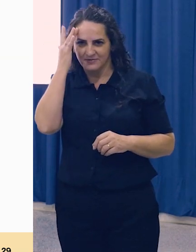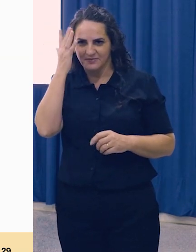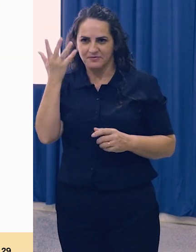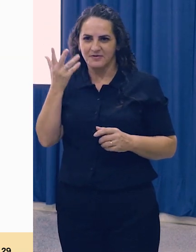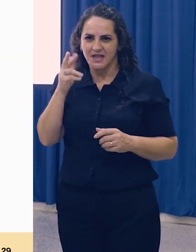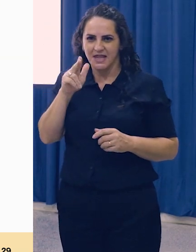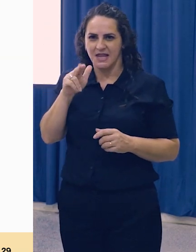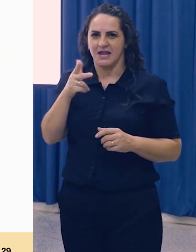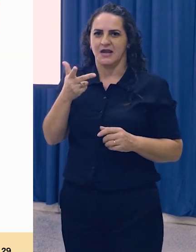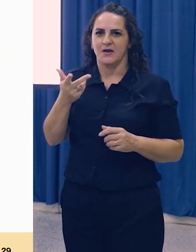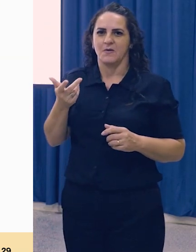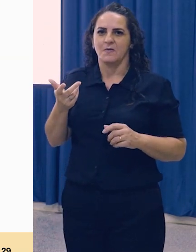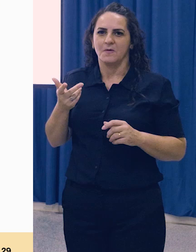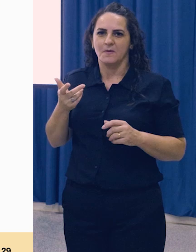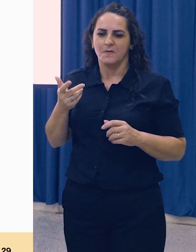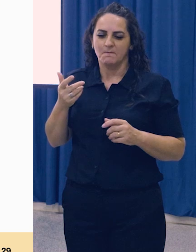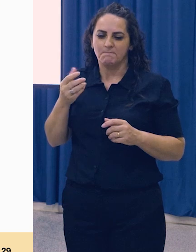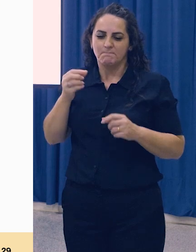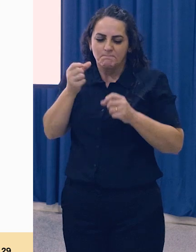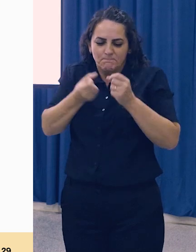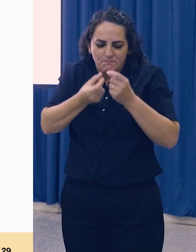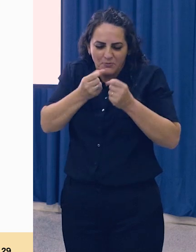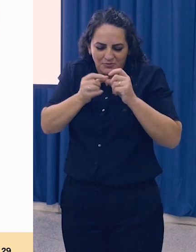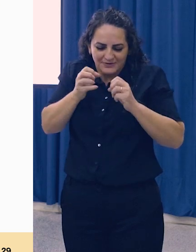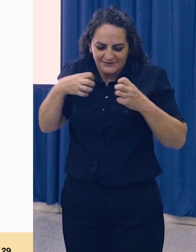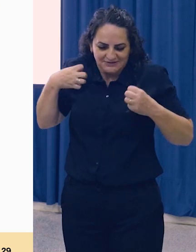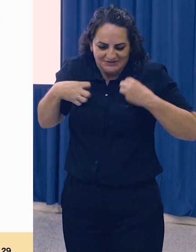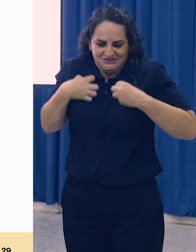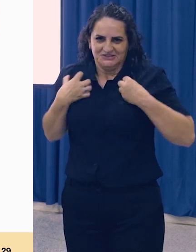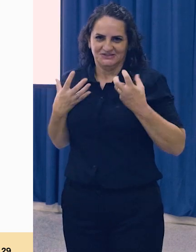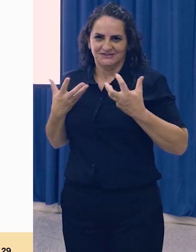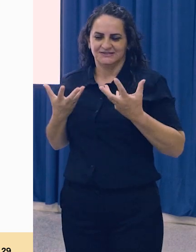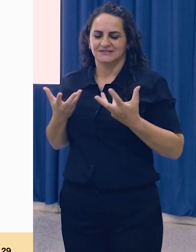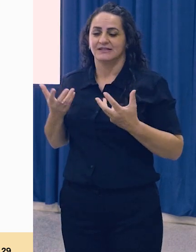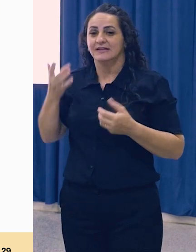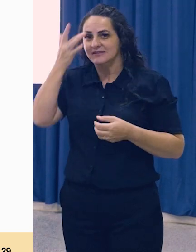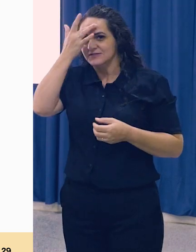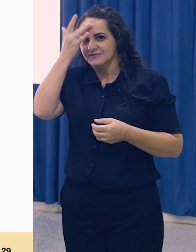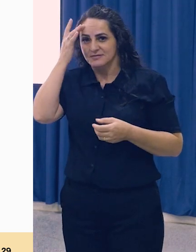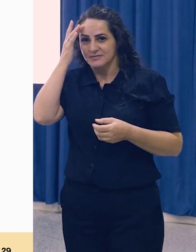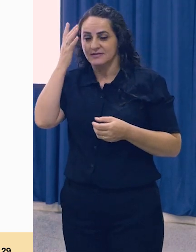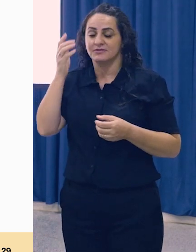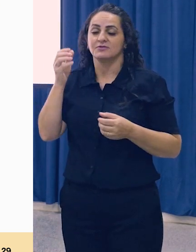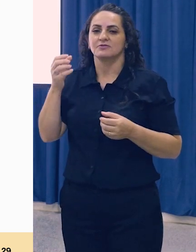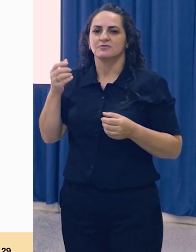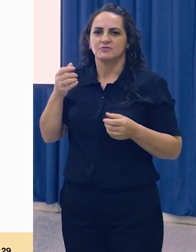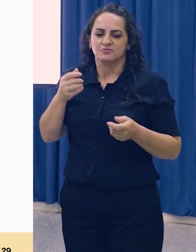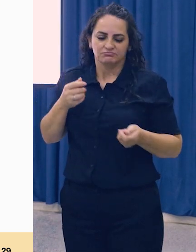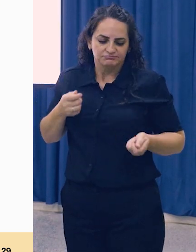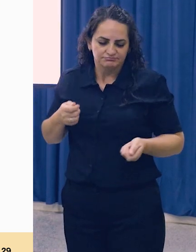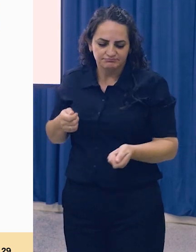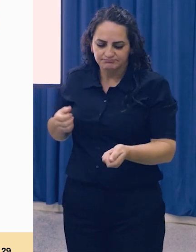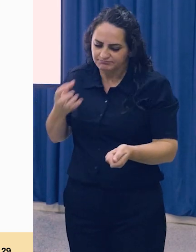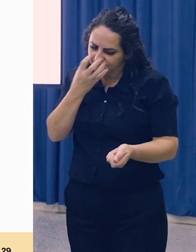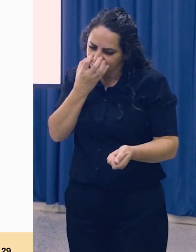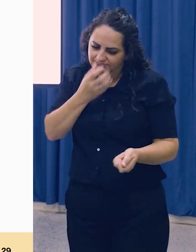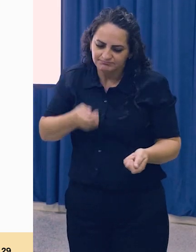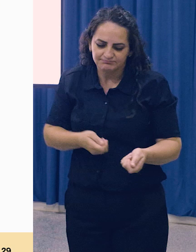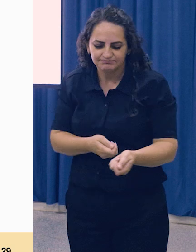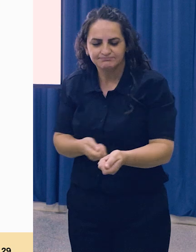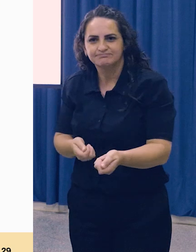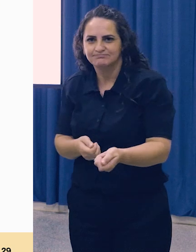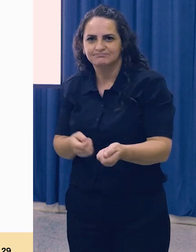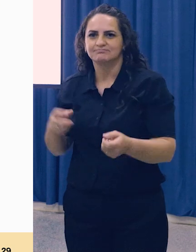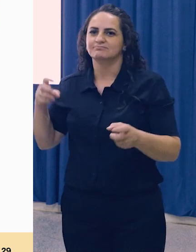pulgas que faziam aquele cachorro se coçar. Então, assim, as pessoas que andam com cachorros andam nesse shopping. Então, eu